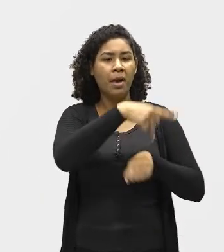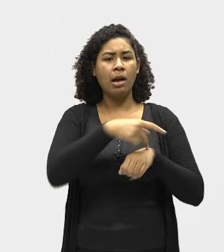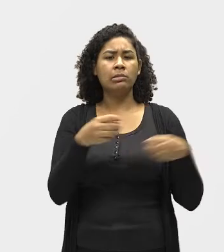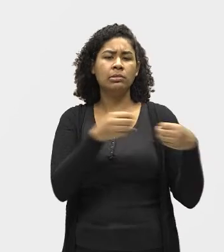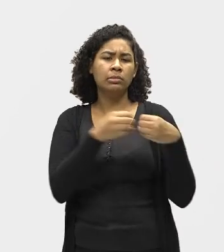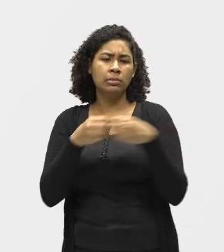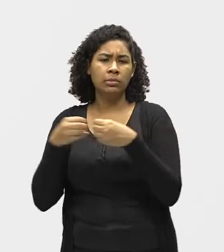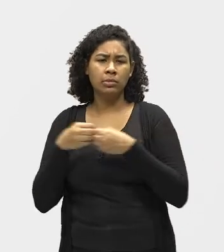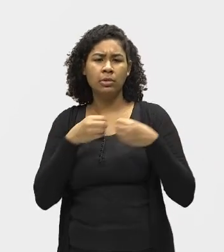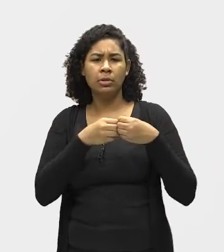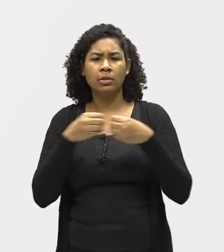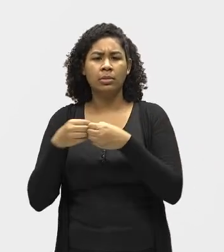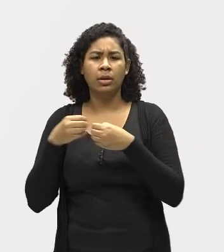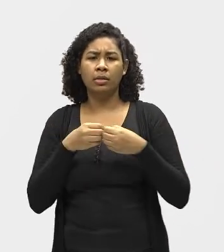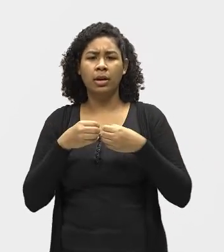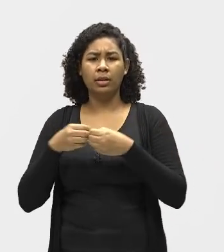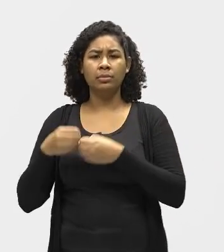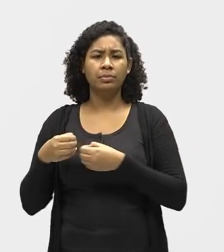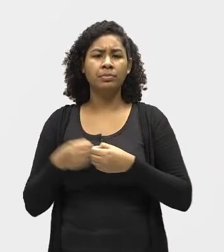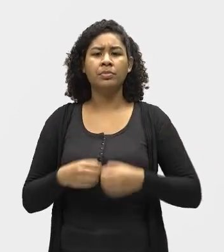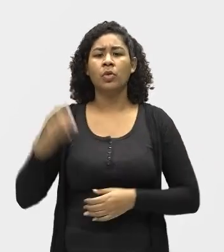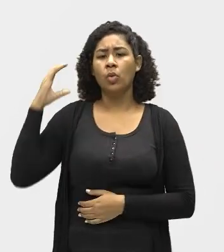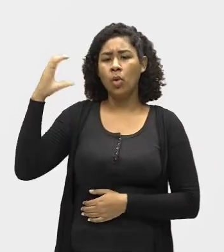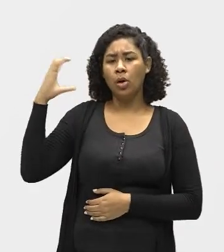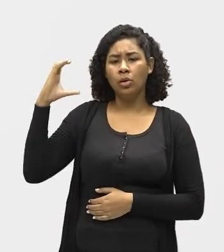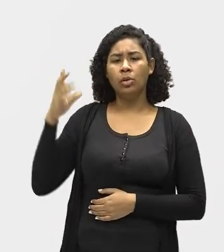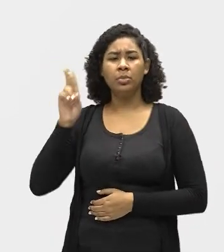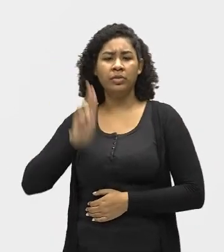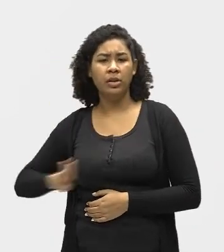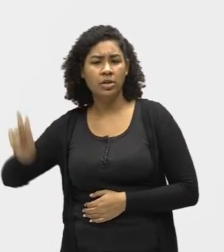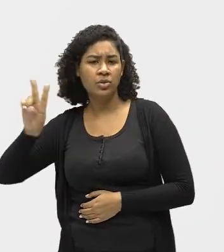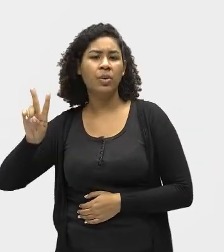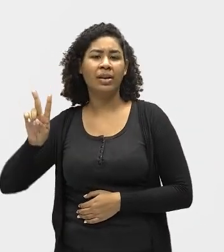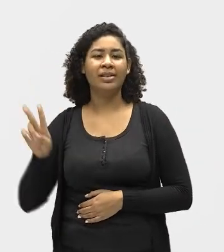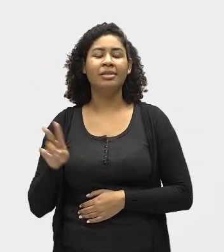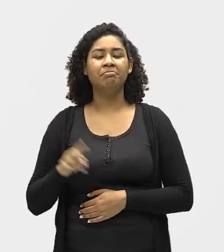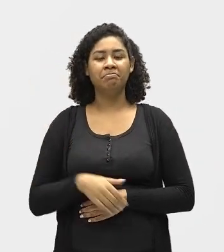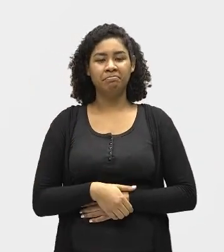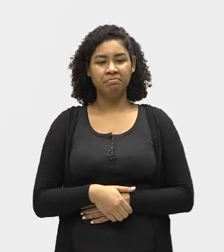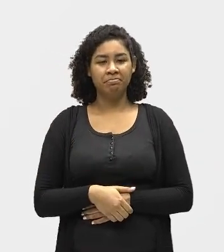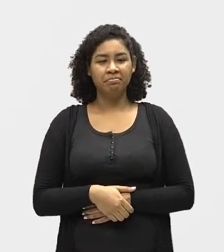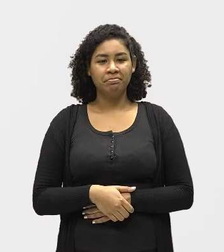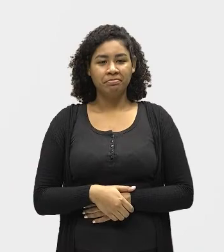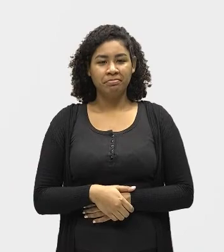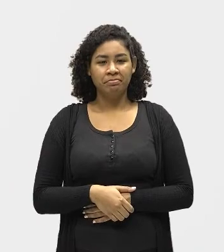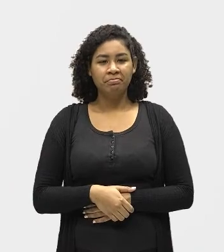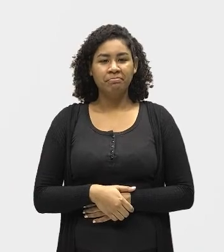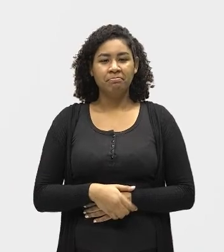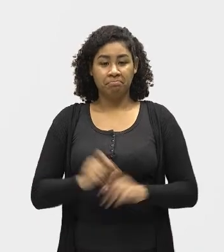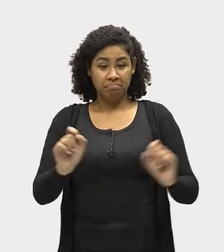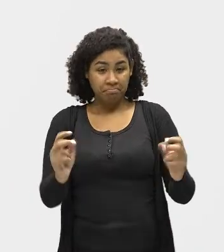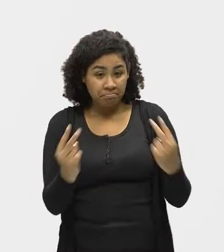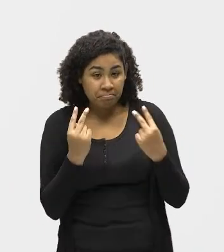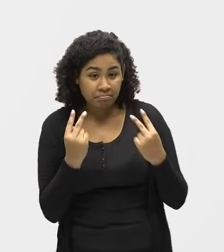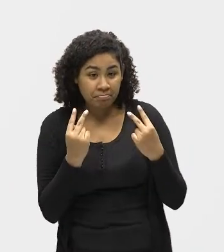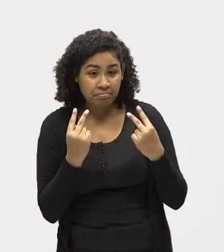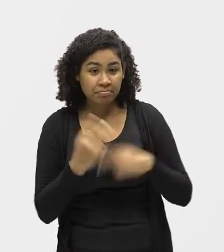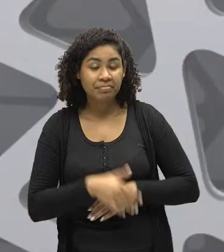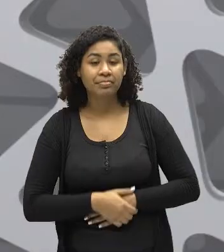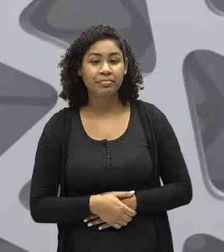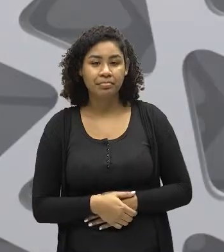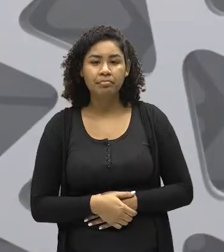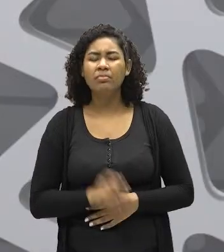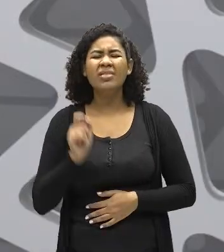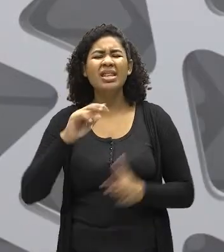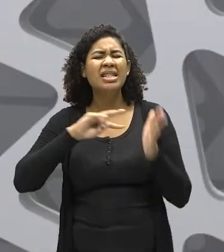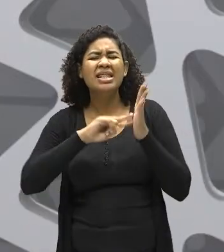Paraguai, a Colômbia e a Venezuela. Volto aqui para a professora rapidamente e daqui a pouco nós vamos voltar para a leitura. O que isso